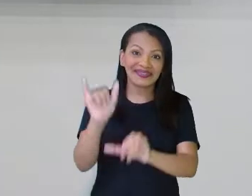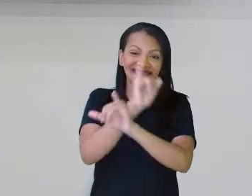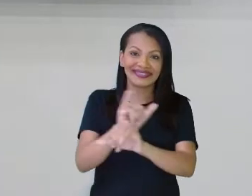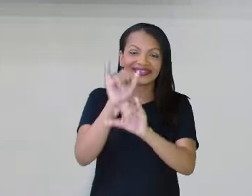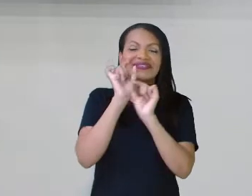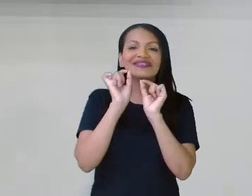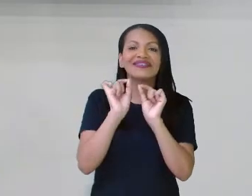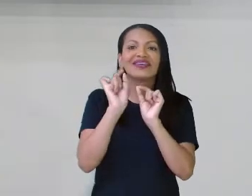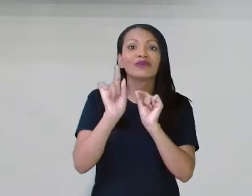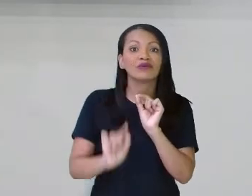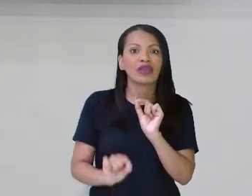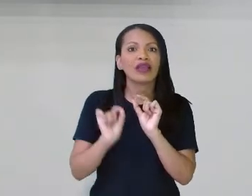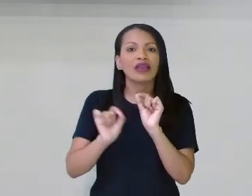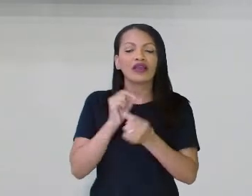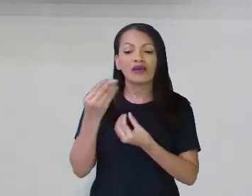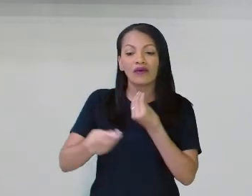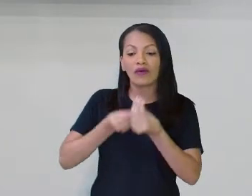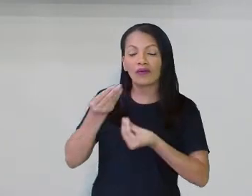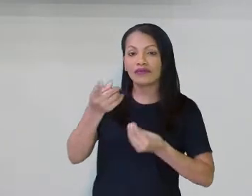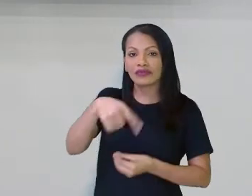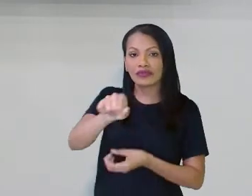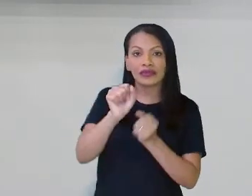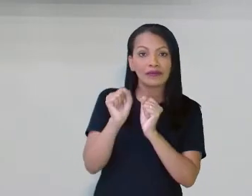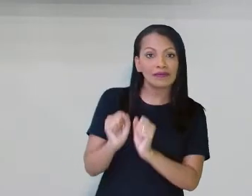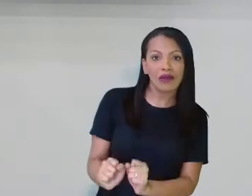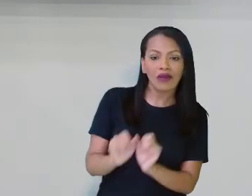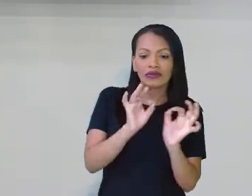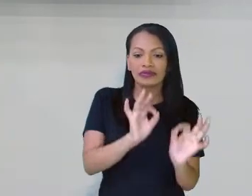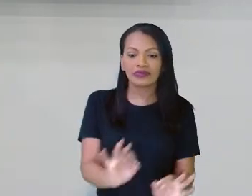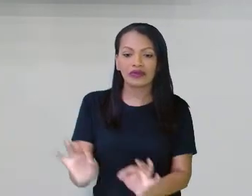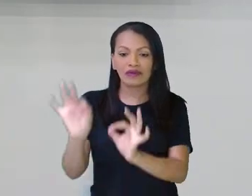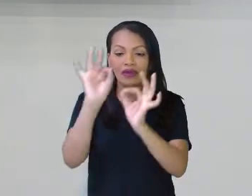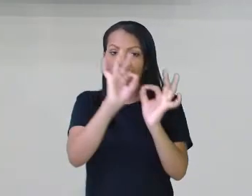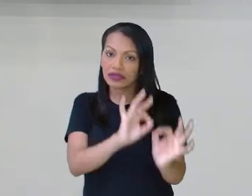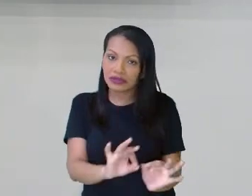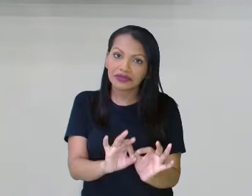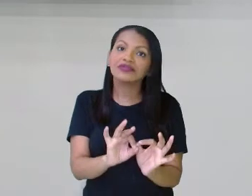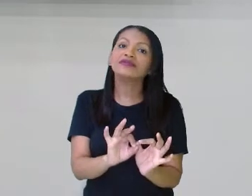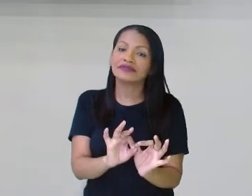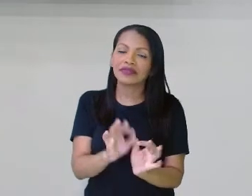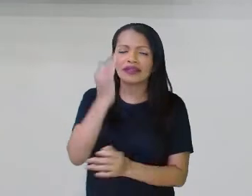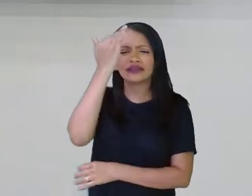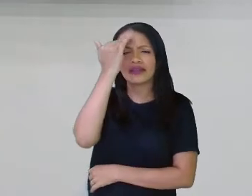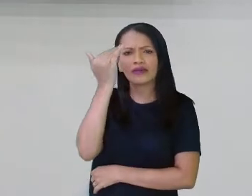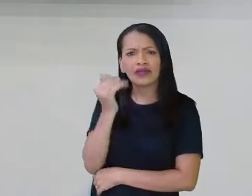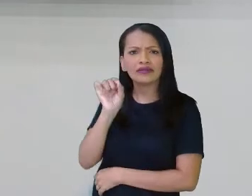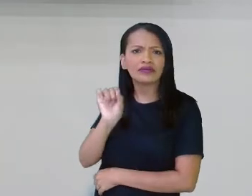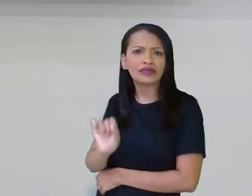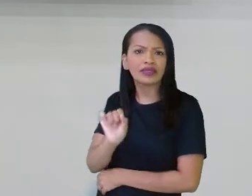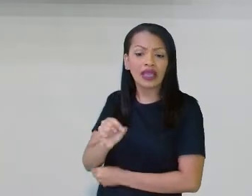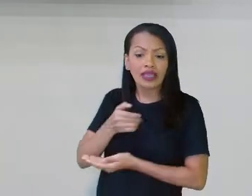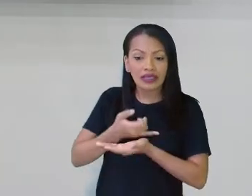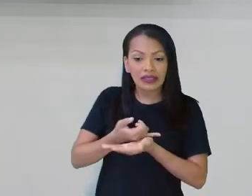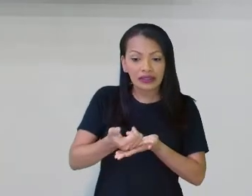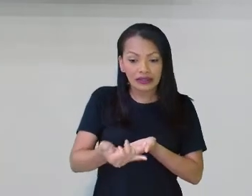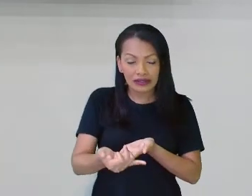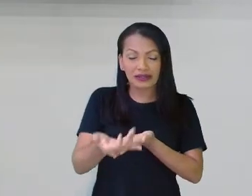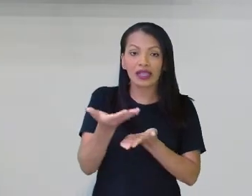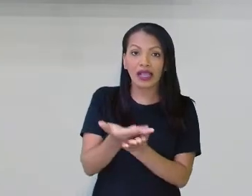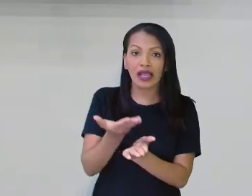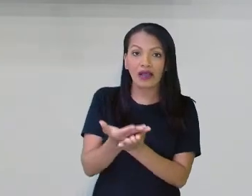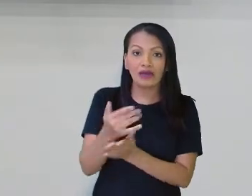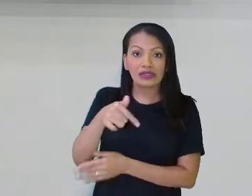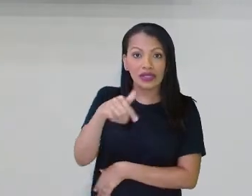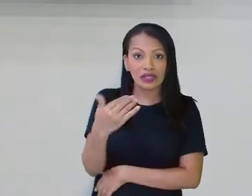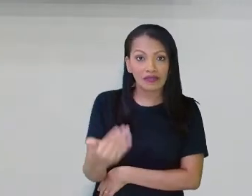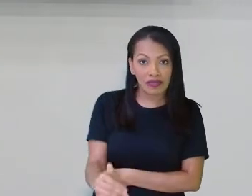que é a maneira como você pode nos acompanhar, nos assistir, sabendo que a gente inicia a aula às 7h30 da